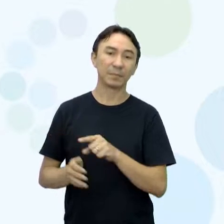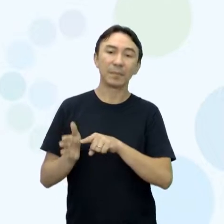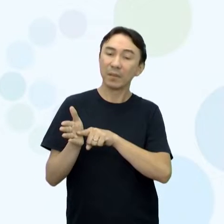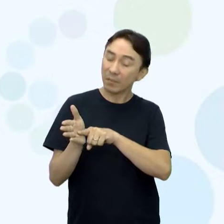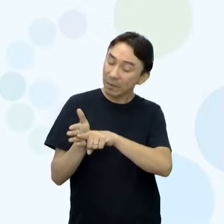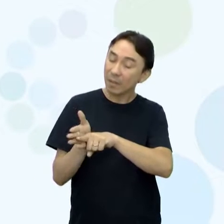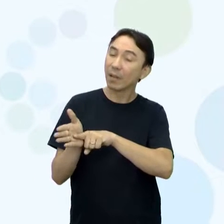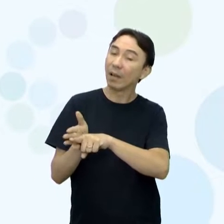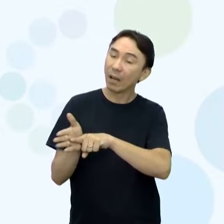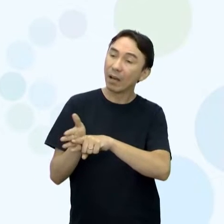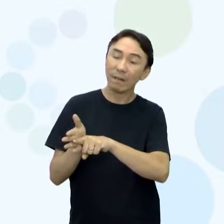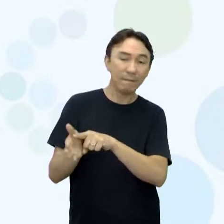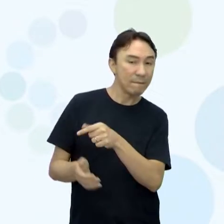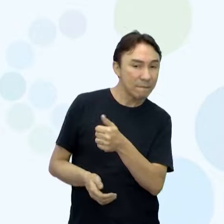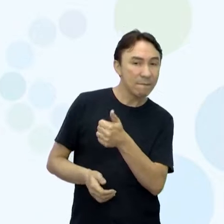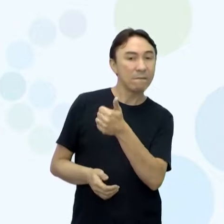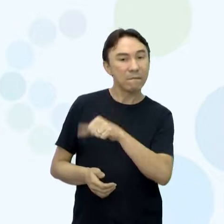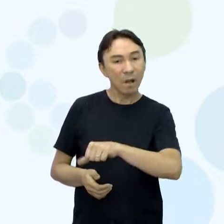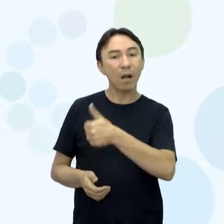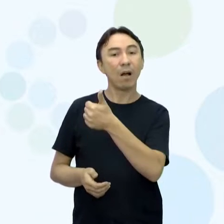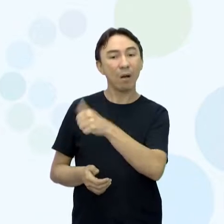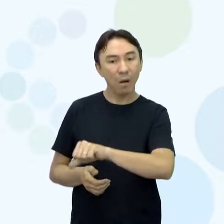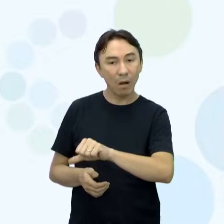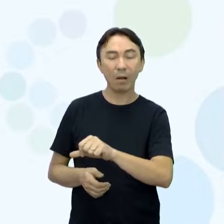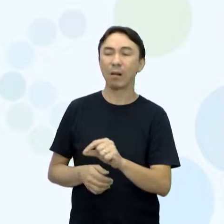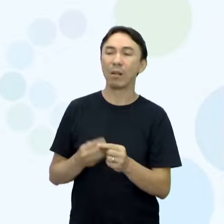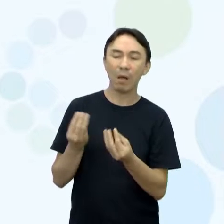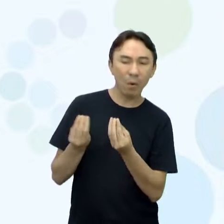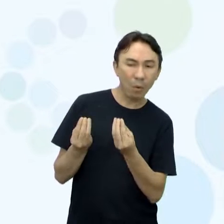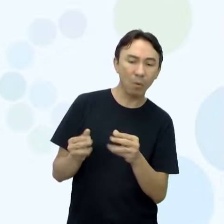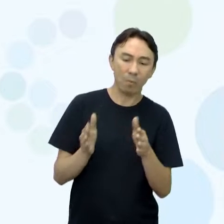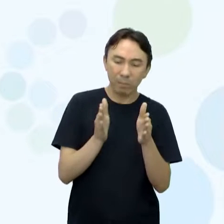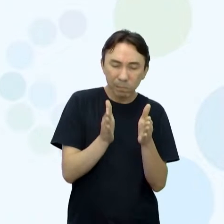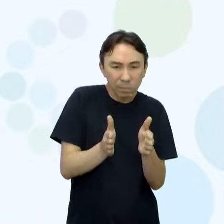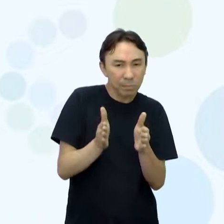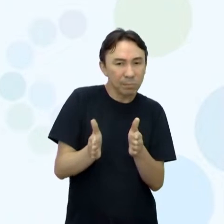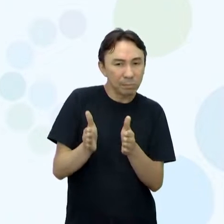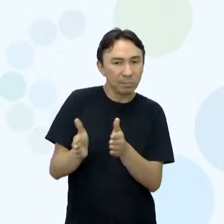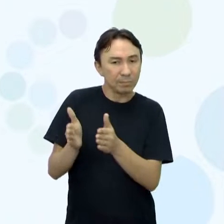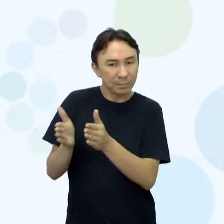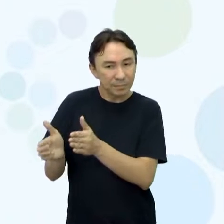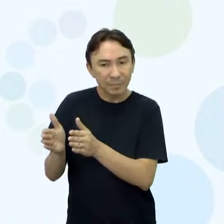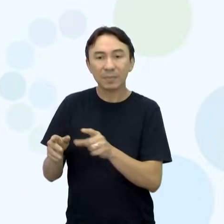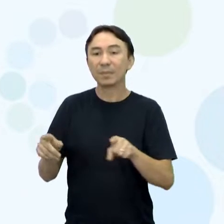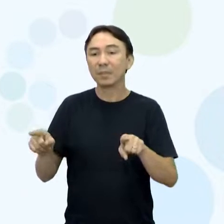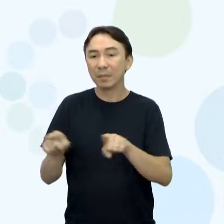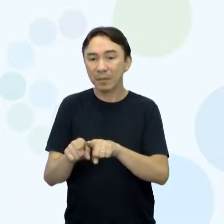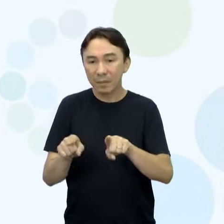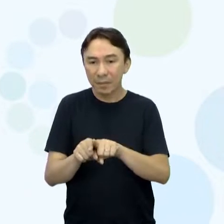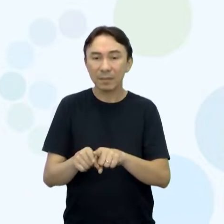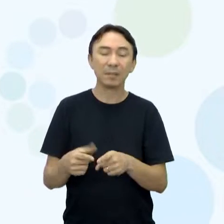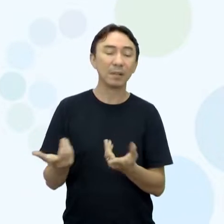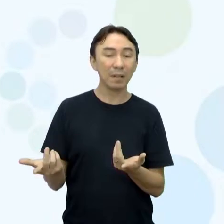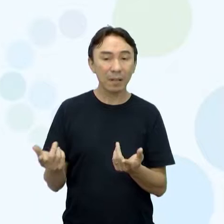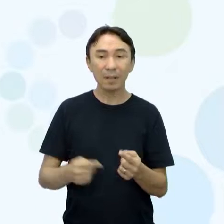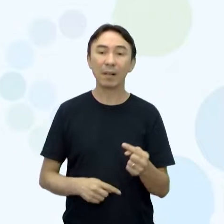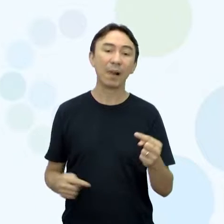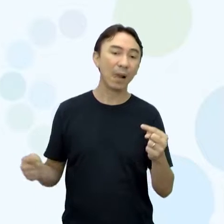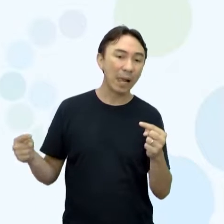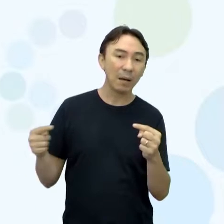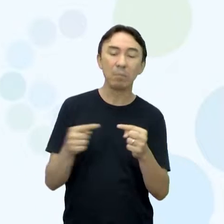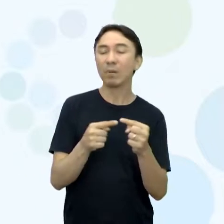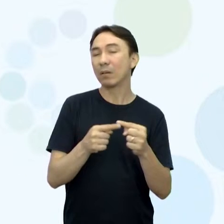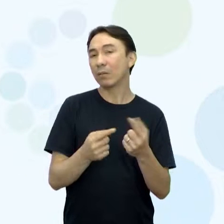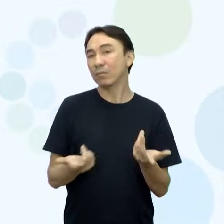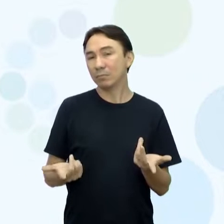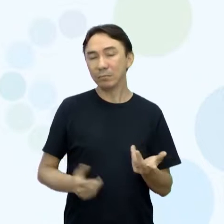analisar a organização, o funcionamento e ou os efeitos de sentido de